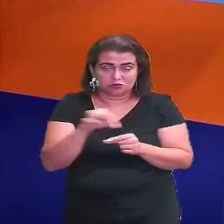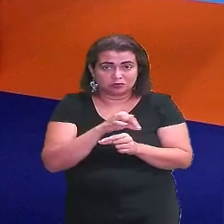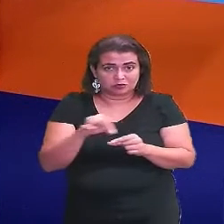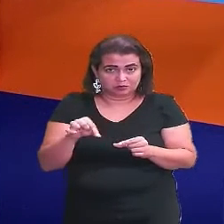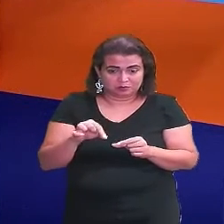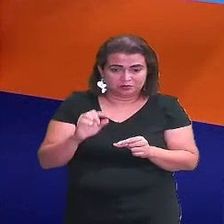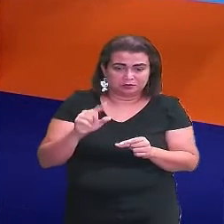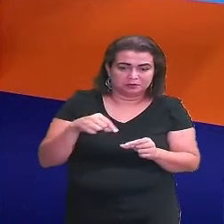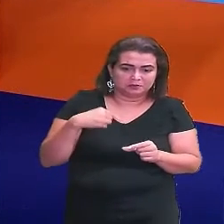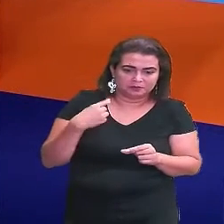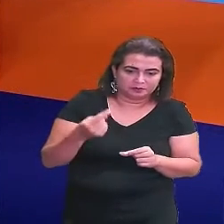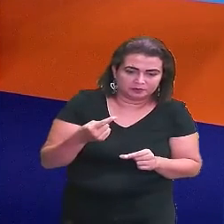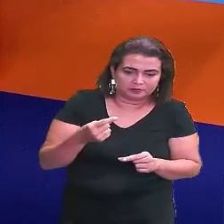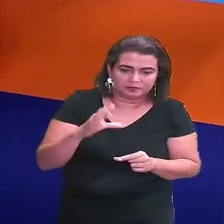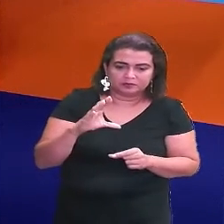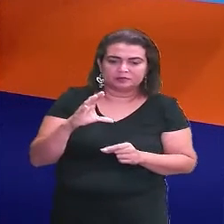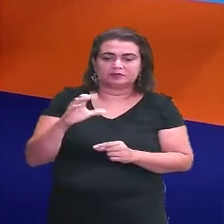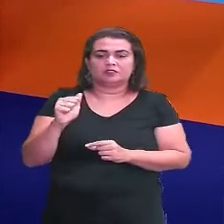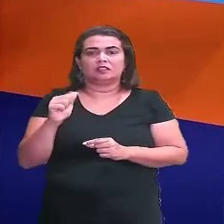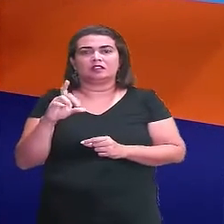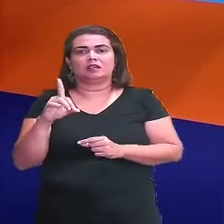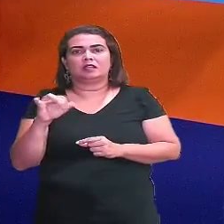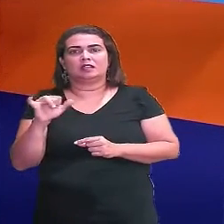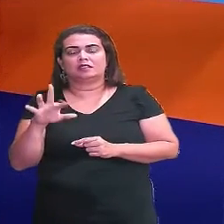Agora a próxima.